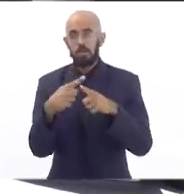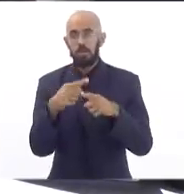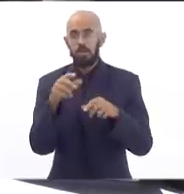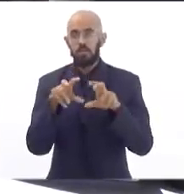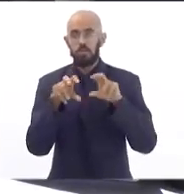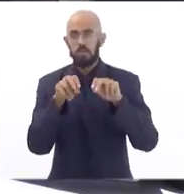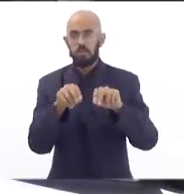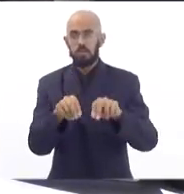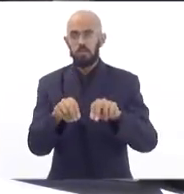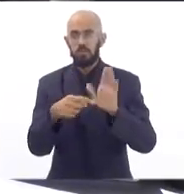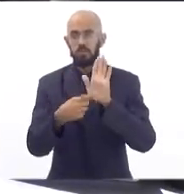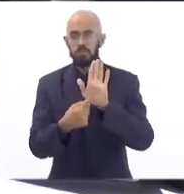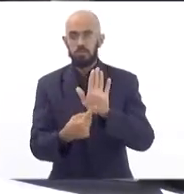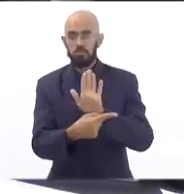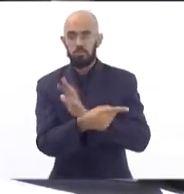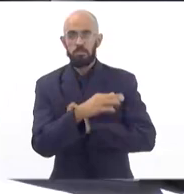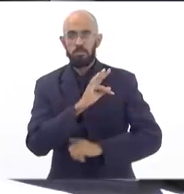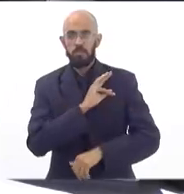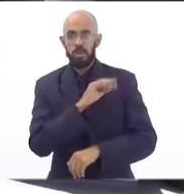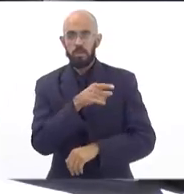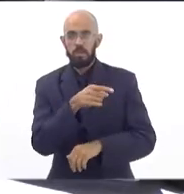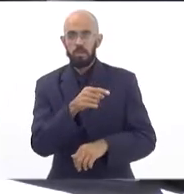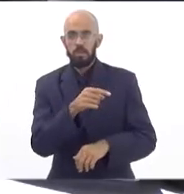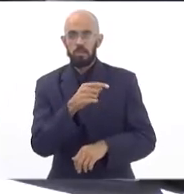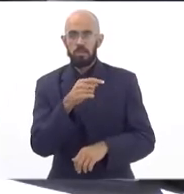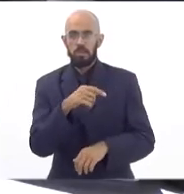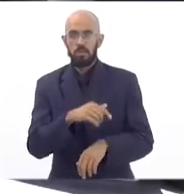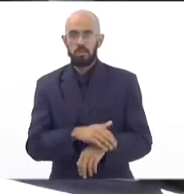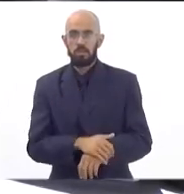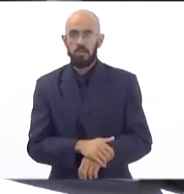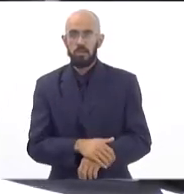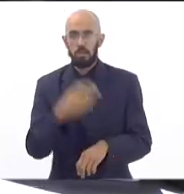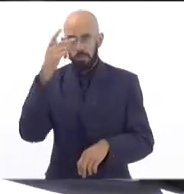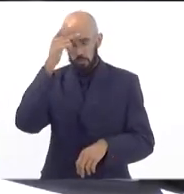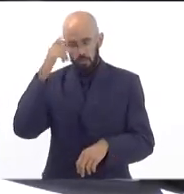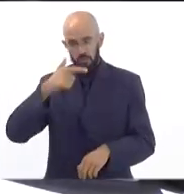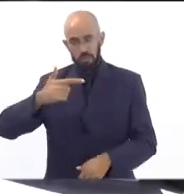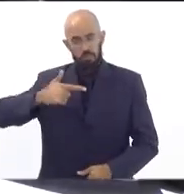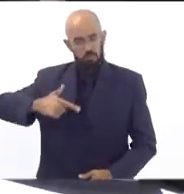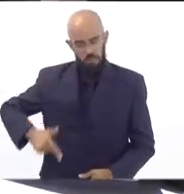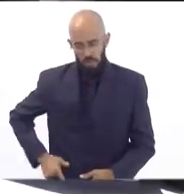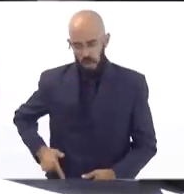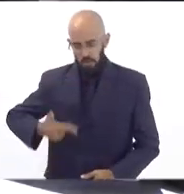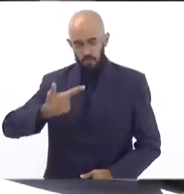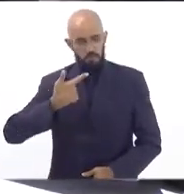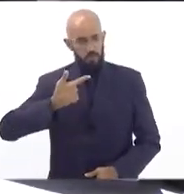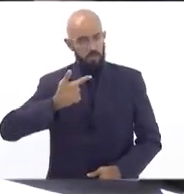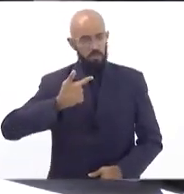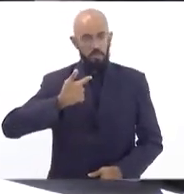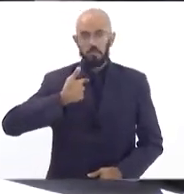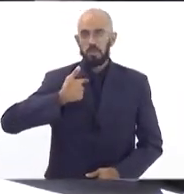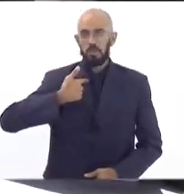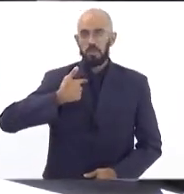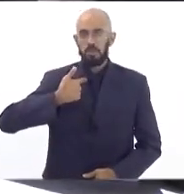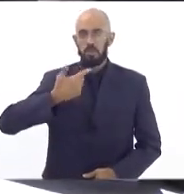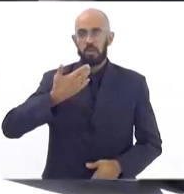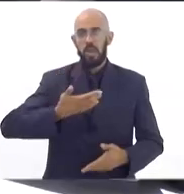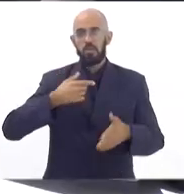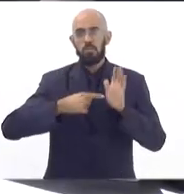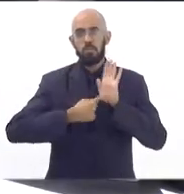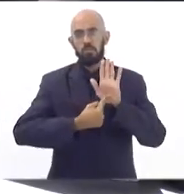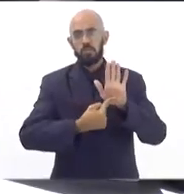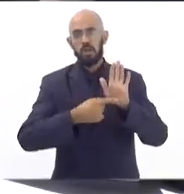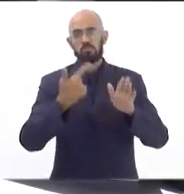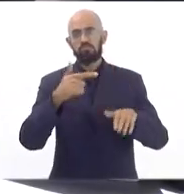Camarão motivo para amar vai ver comigo com uma árvore é meu eu não estou aqui para brigar contigo não tá vendo aqui o bagulho lá eu quero mostrar aqui que está só tá uma porcaria